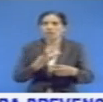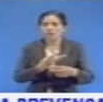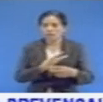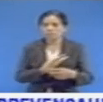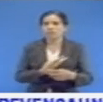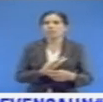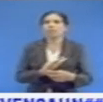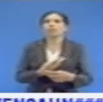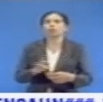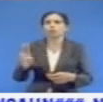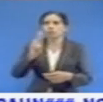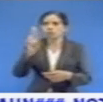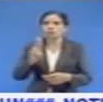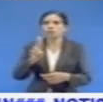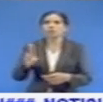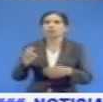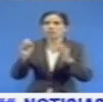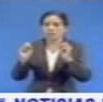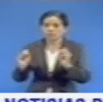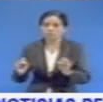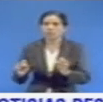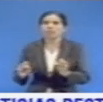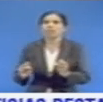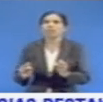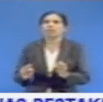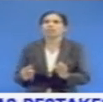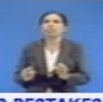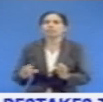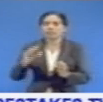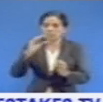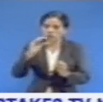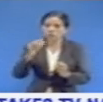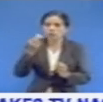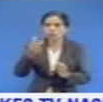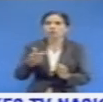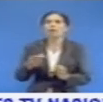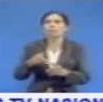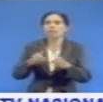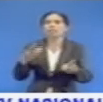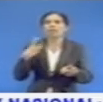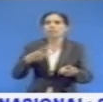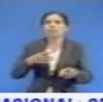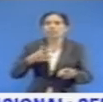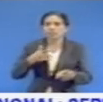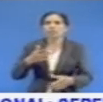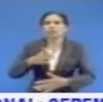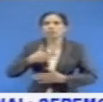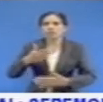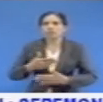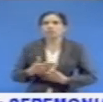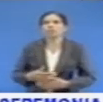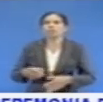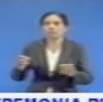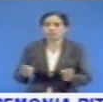que ele protege a mim. Mesmo que aqui, mesmo a mim sinto, a nessa folha em